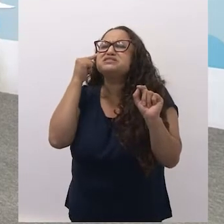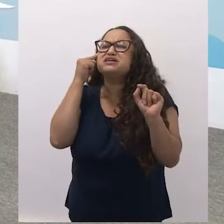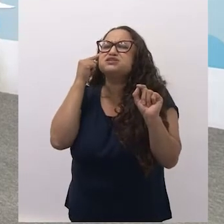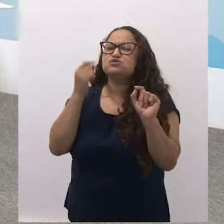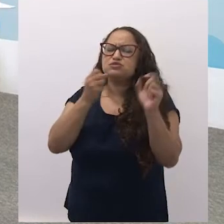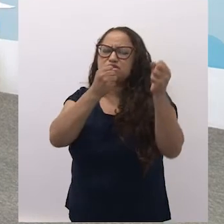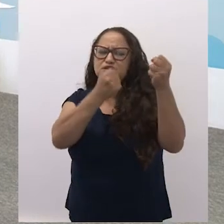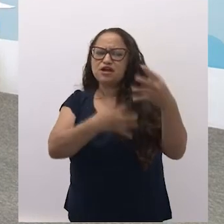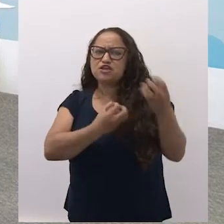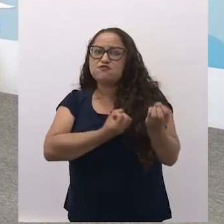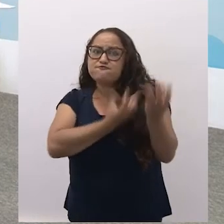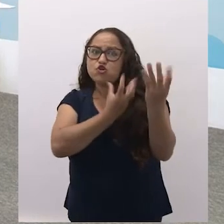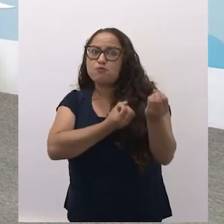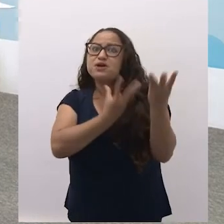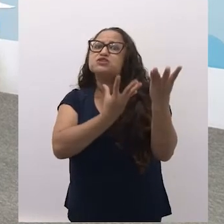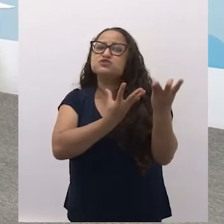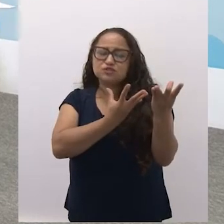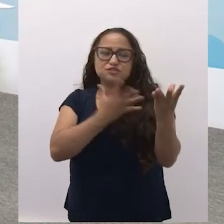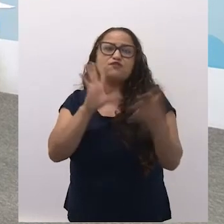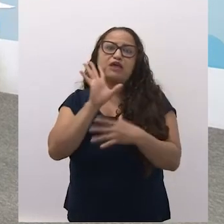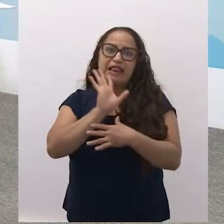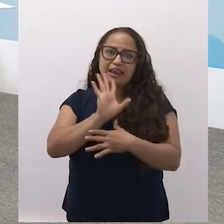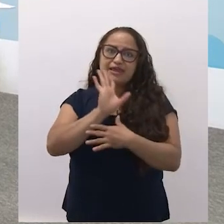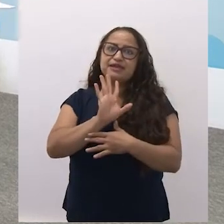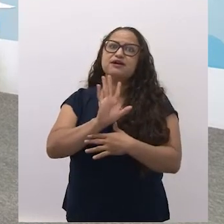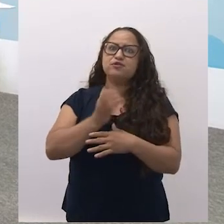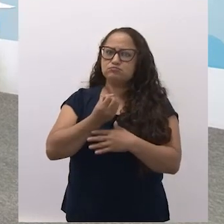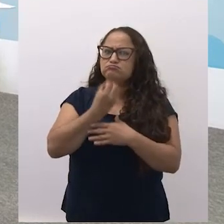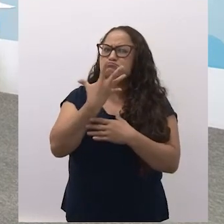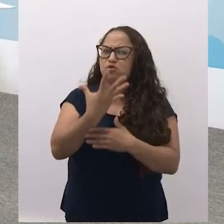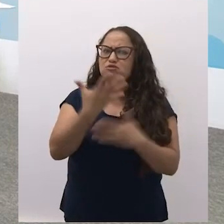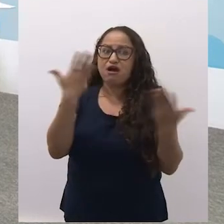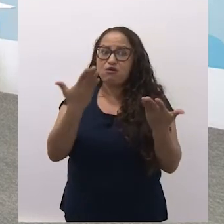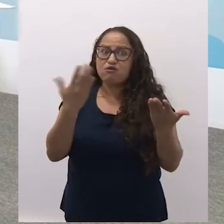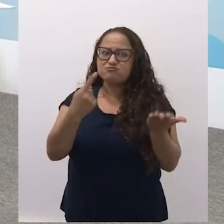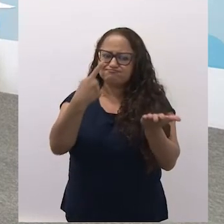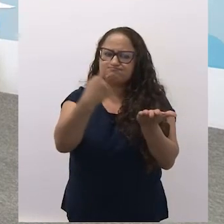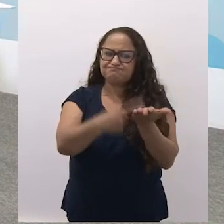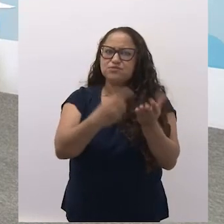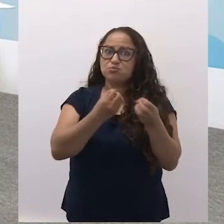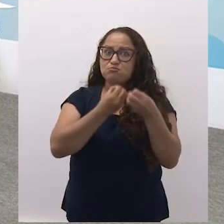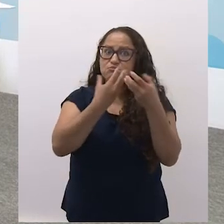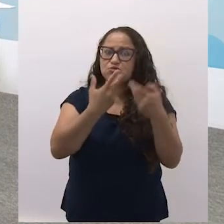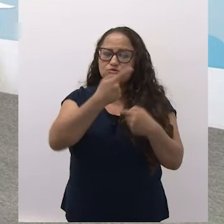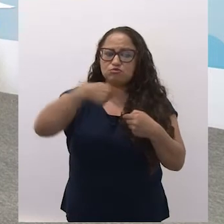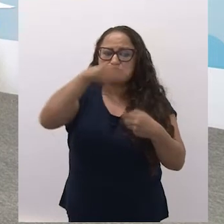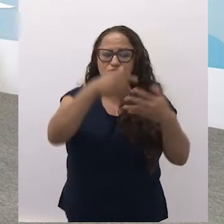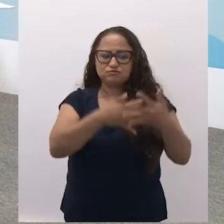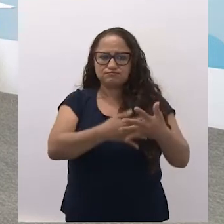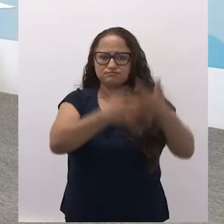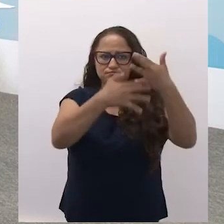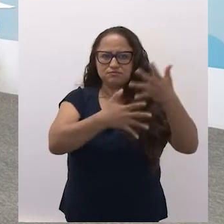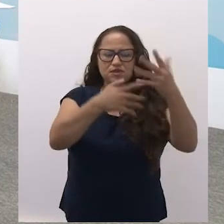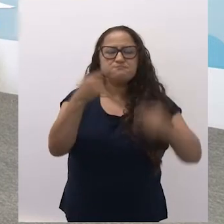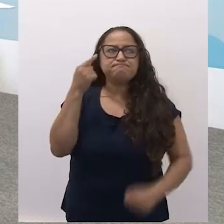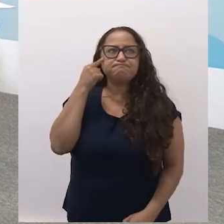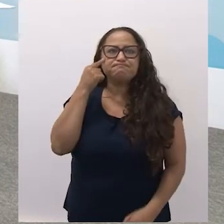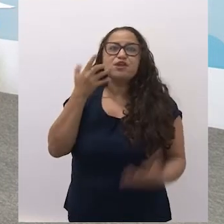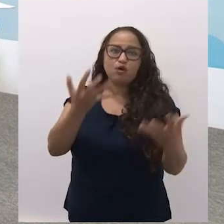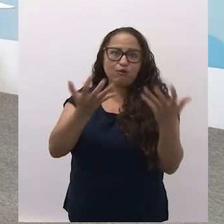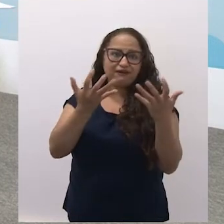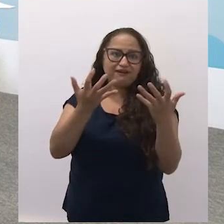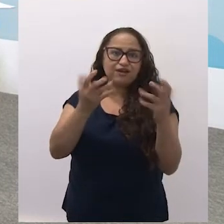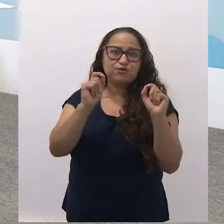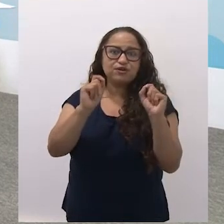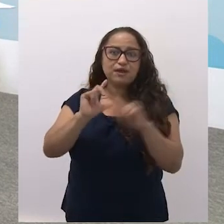que foram assim muito bem-vindos, muito em consonância com os comentários do nosso chat, eu gostaria de ir para a